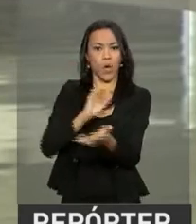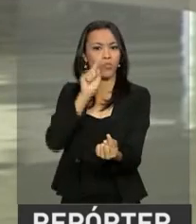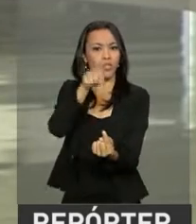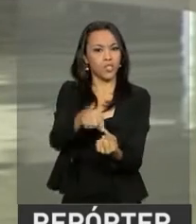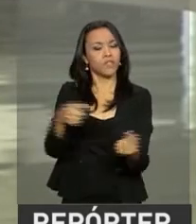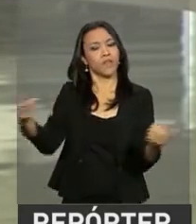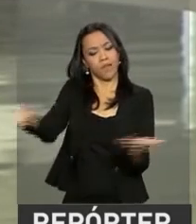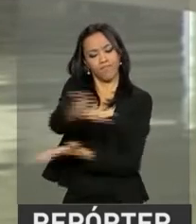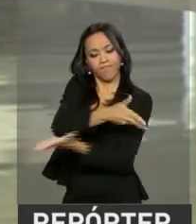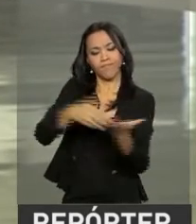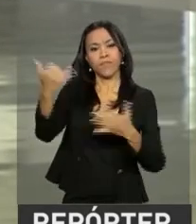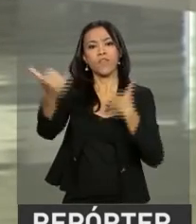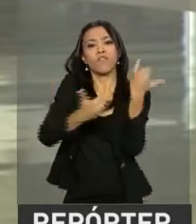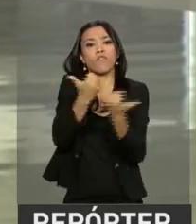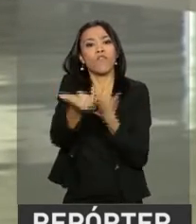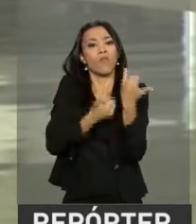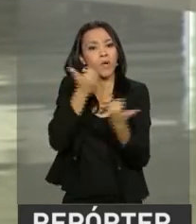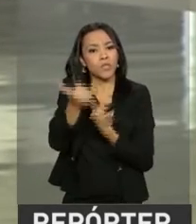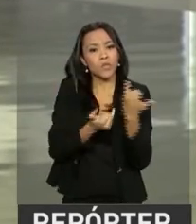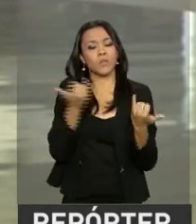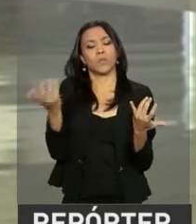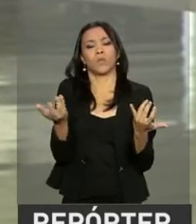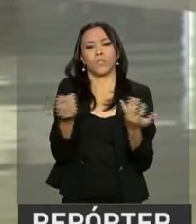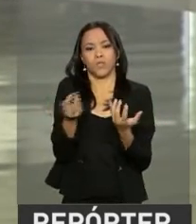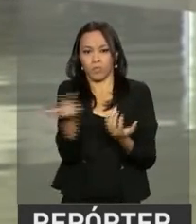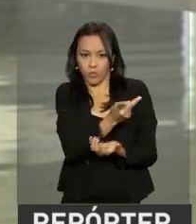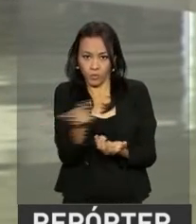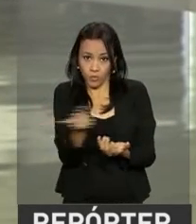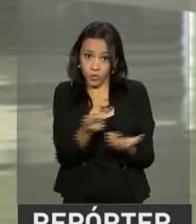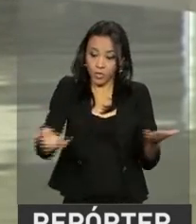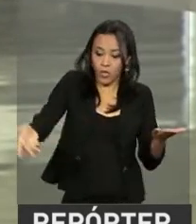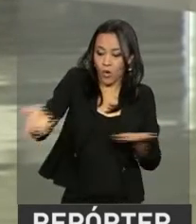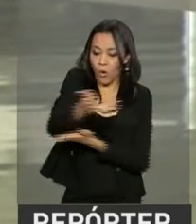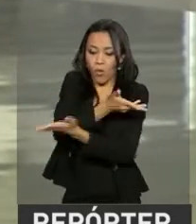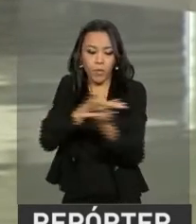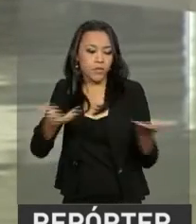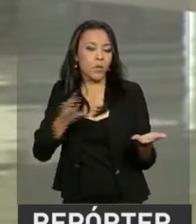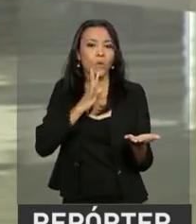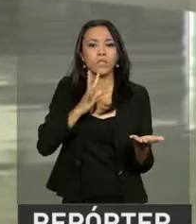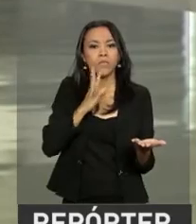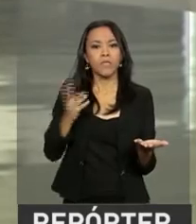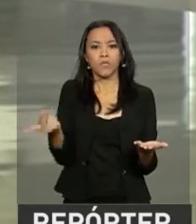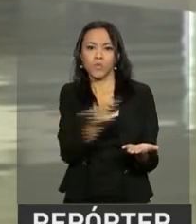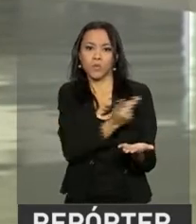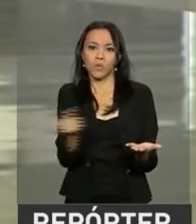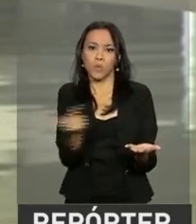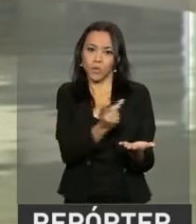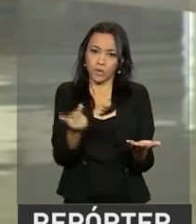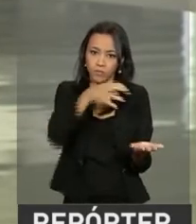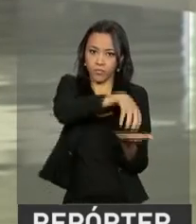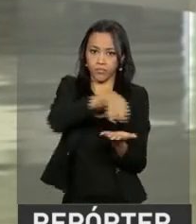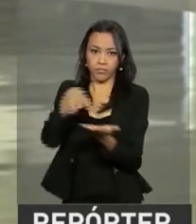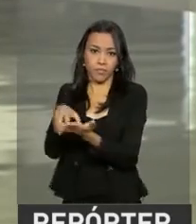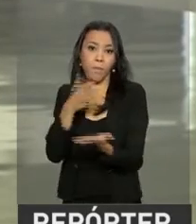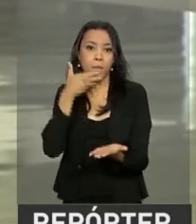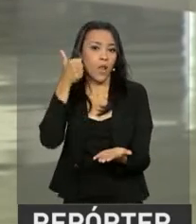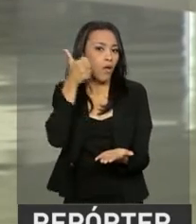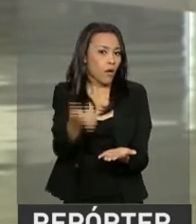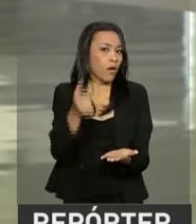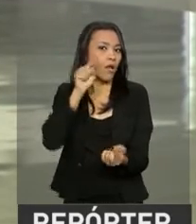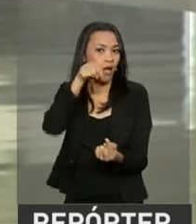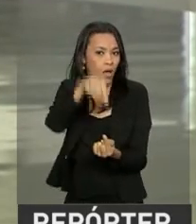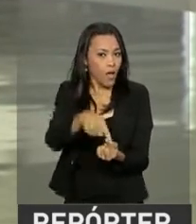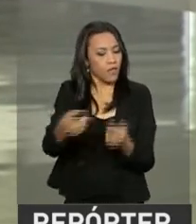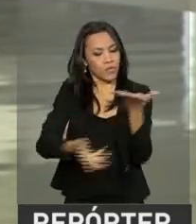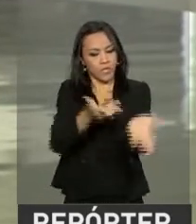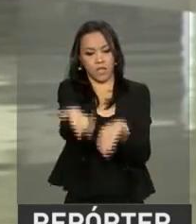integração, consulta ou disponibilização de dados e também o compartilhamento de conhecimentos entre os dois órgãos para melhorar a qualidade dos